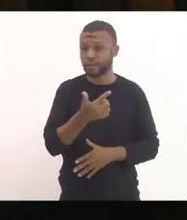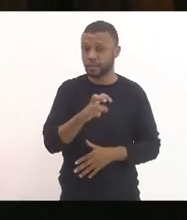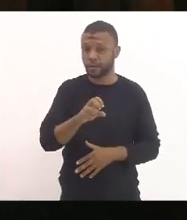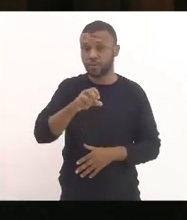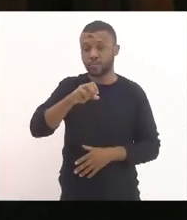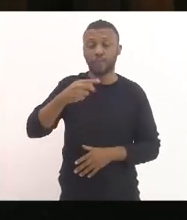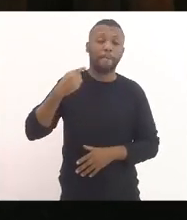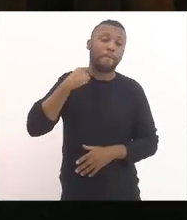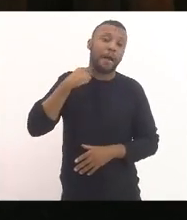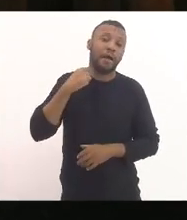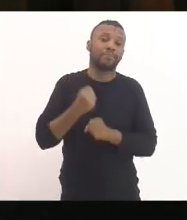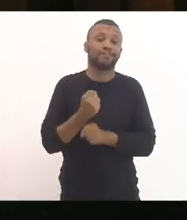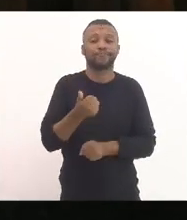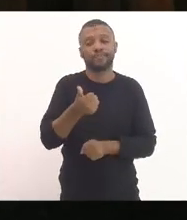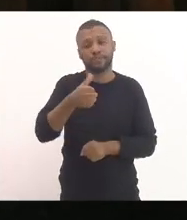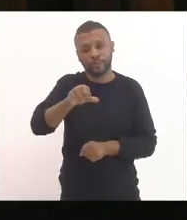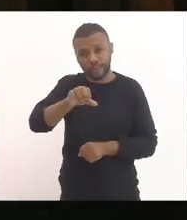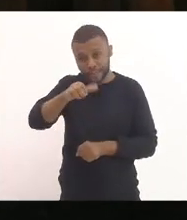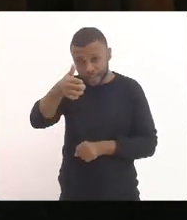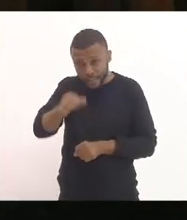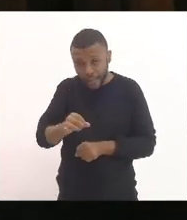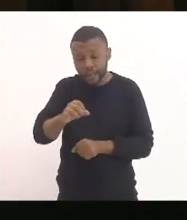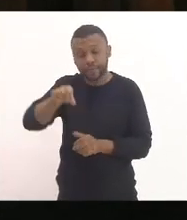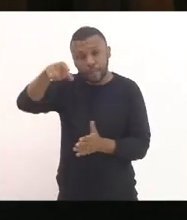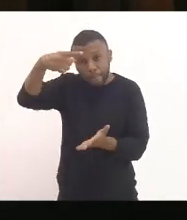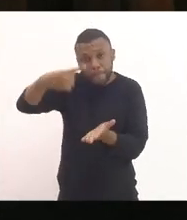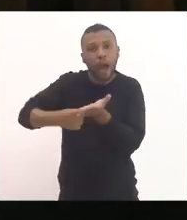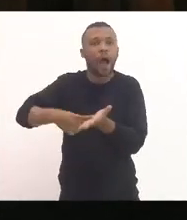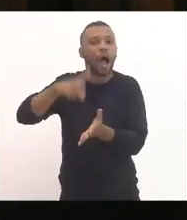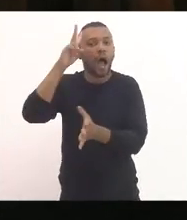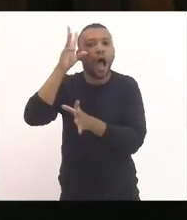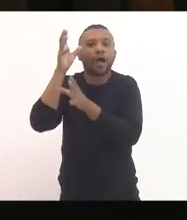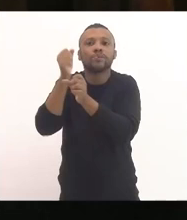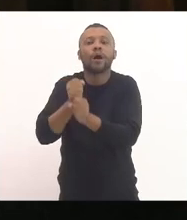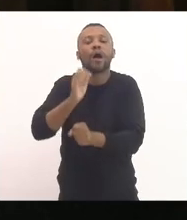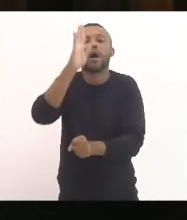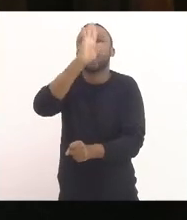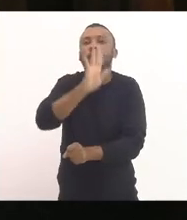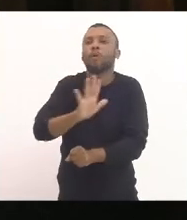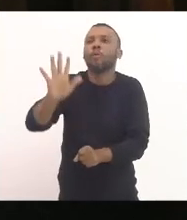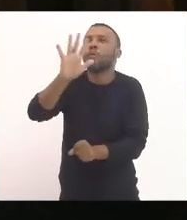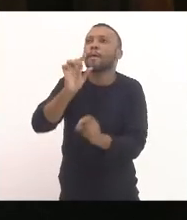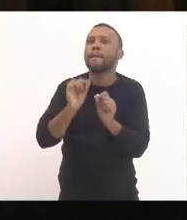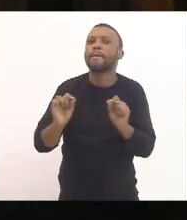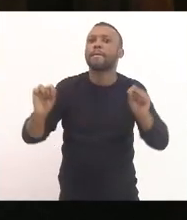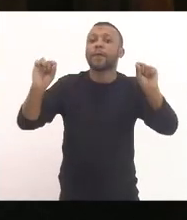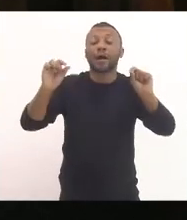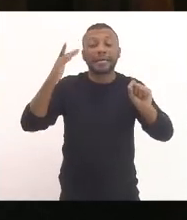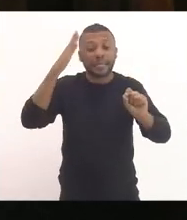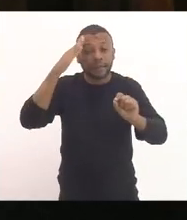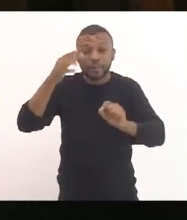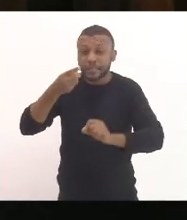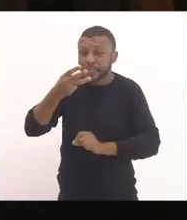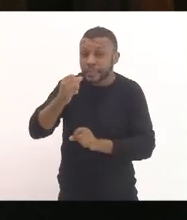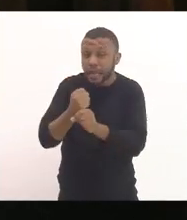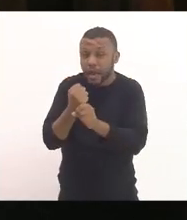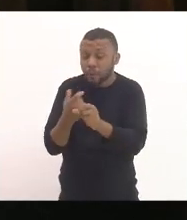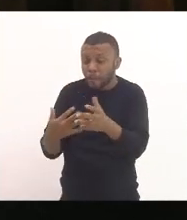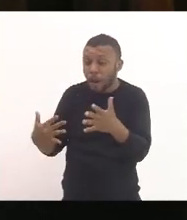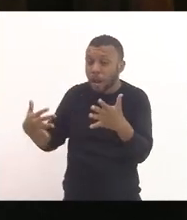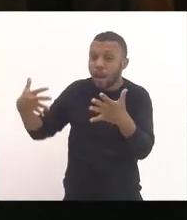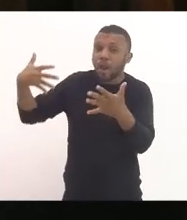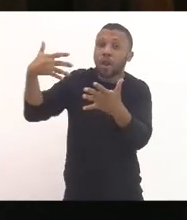1810 fazendo parte da história do Brasil e sabemos que depois de 30 anos da existência